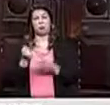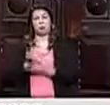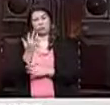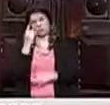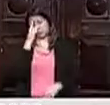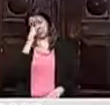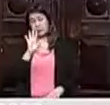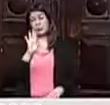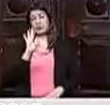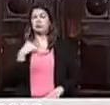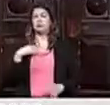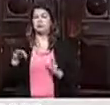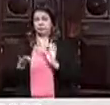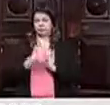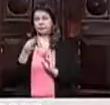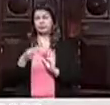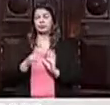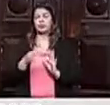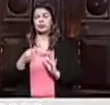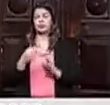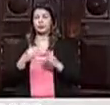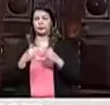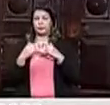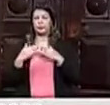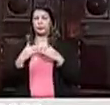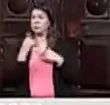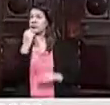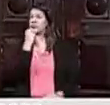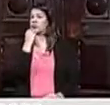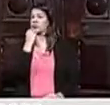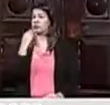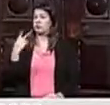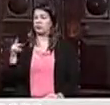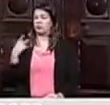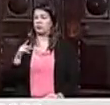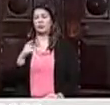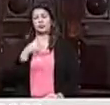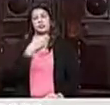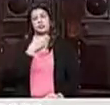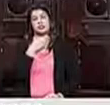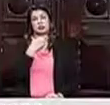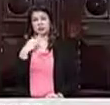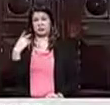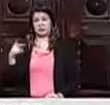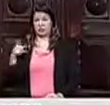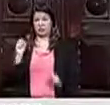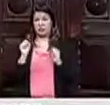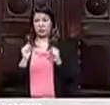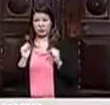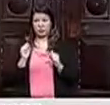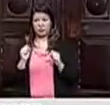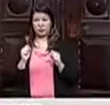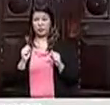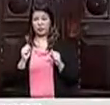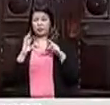Então, de novo, eu peço a oportunidade, primeiro, que o presidente Pisciani possa nos, nesta